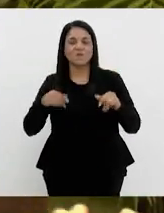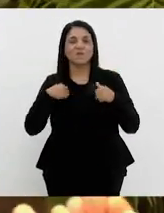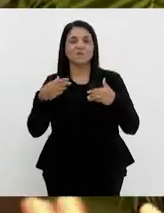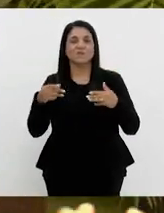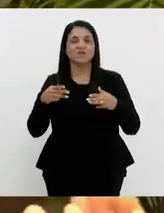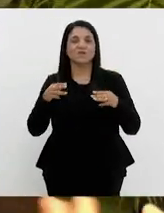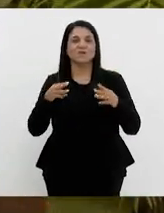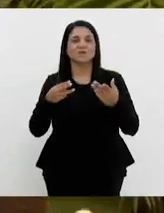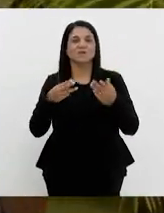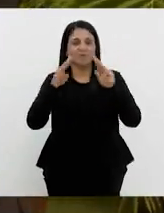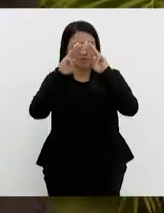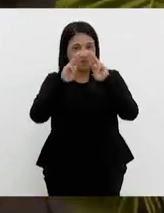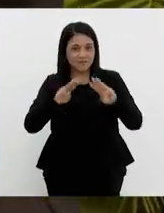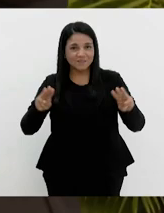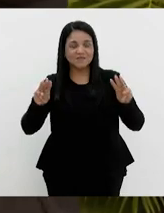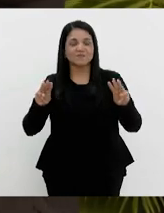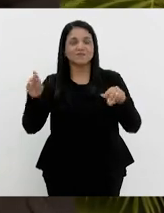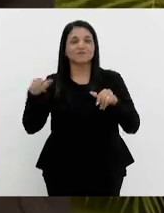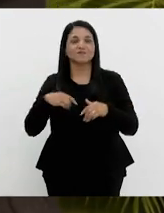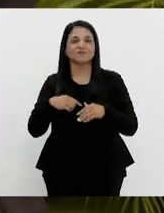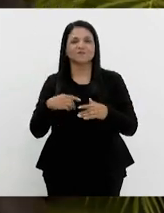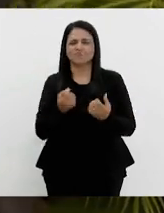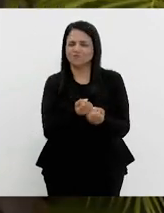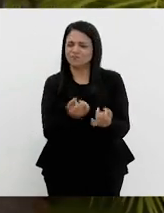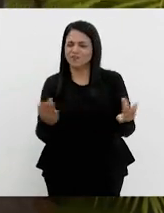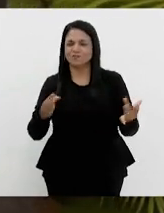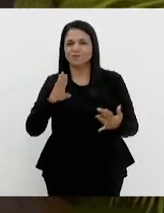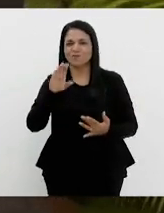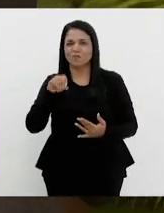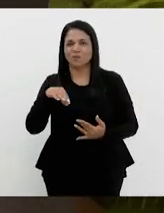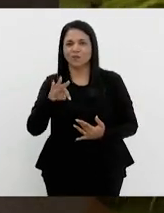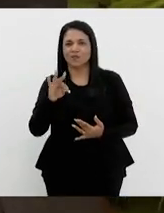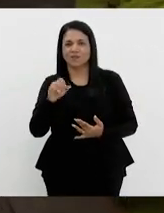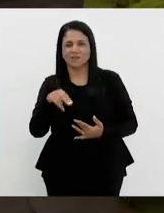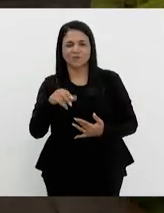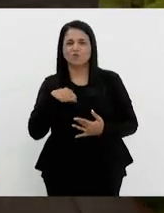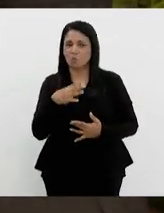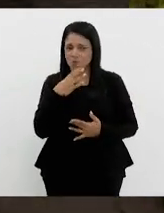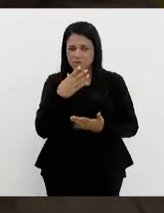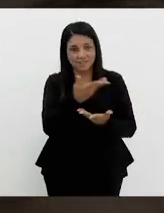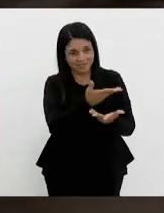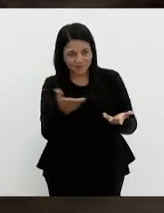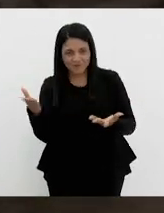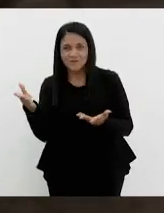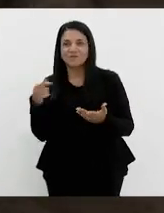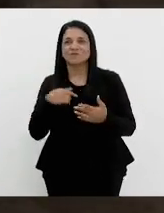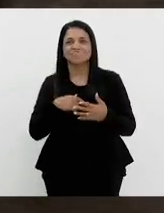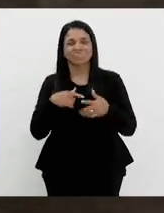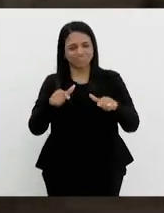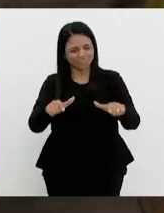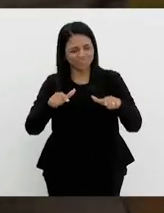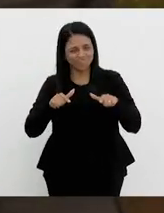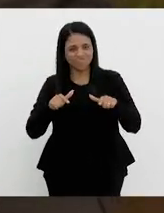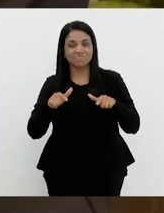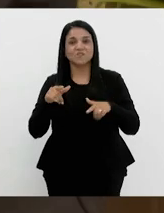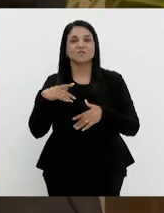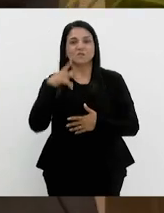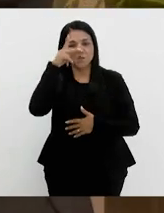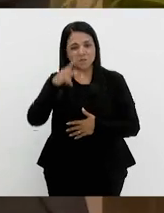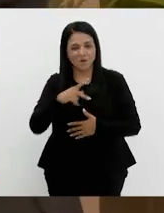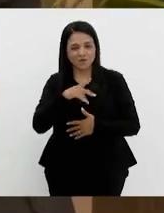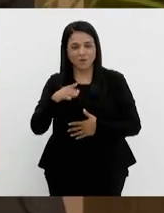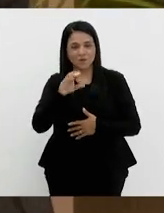a todos dessa cidade conhecerem que está Espetacular Sérgio B por favor receba então das mãos nosso querido Padre Omar seu